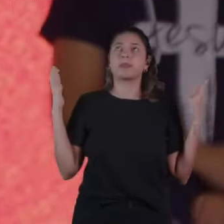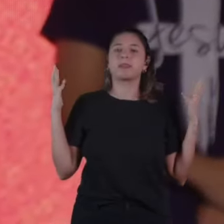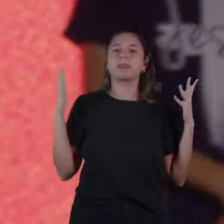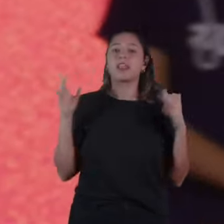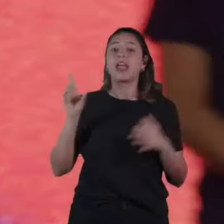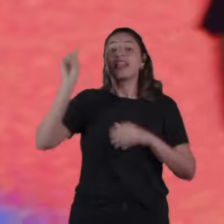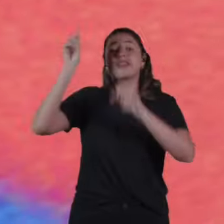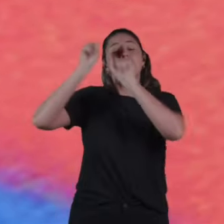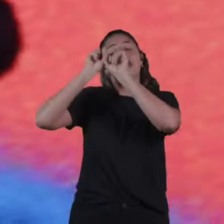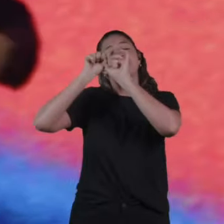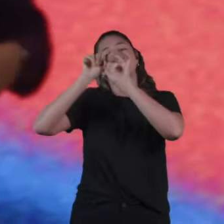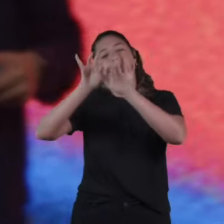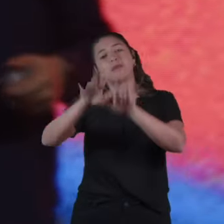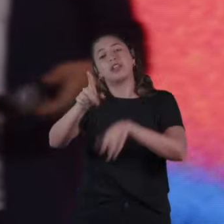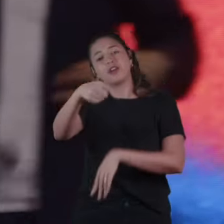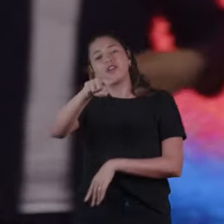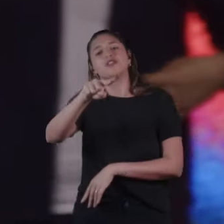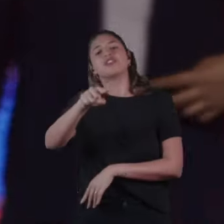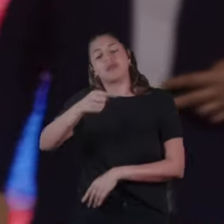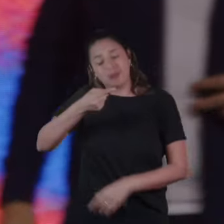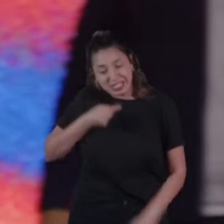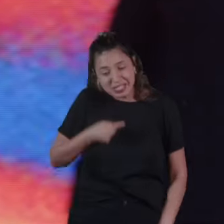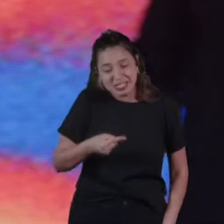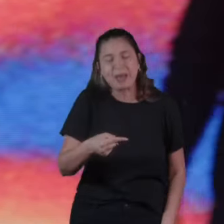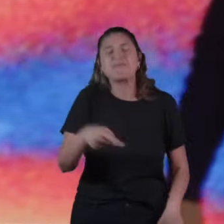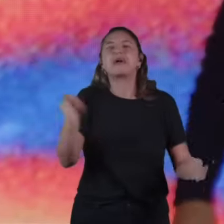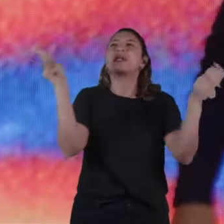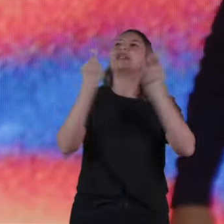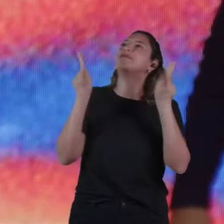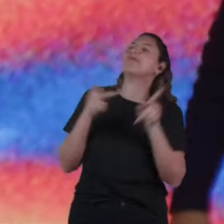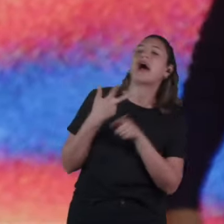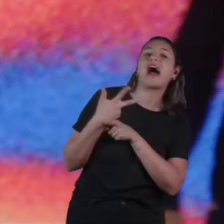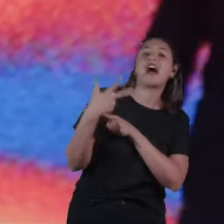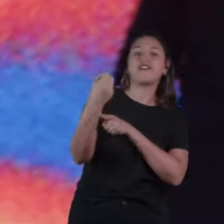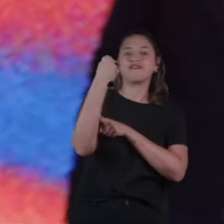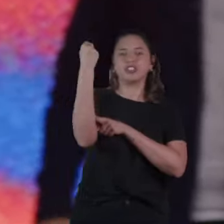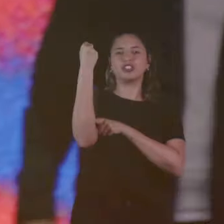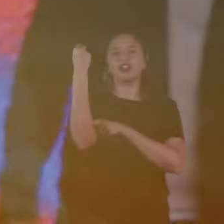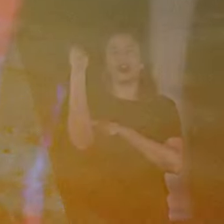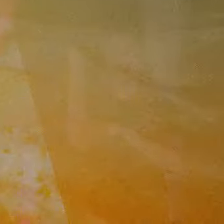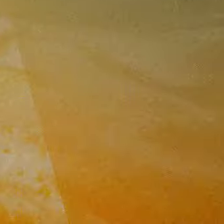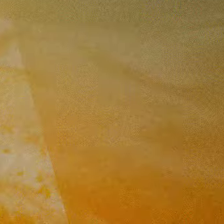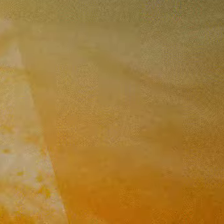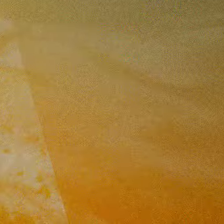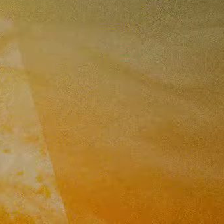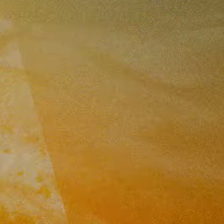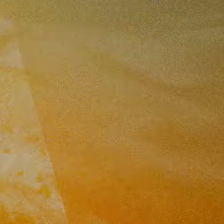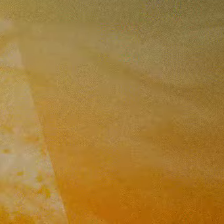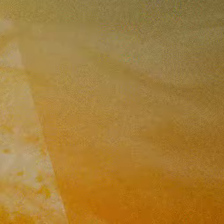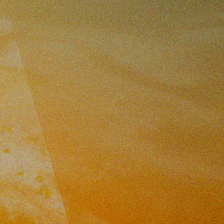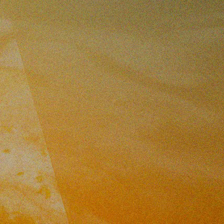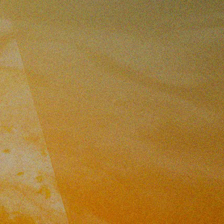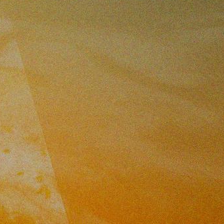Deus te abençoe, que você tenha uma semana de paz, de vitória. Vá na paz do Senhor. Amém?